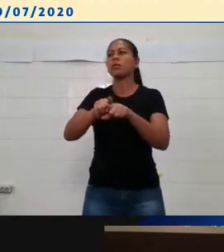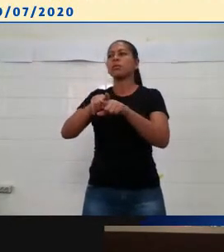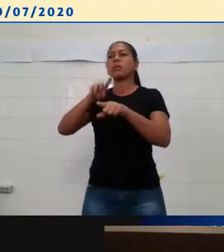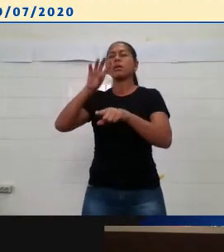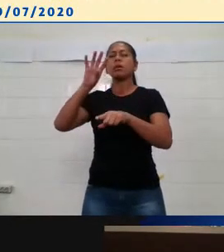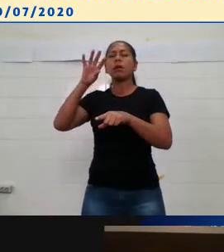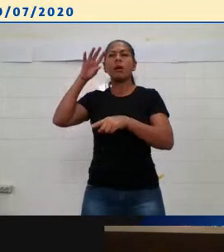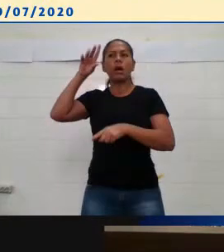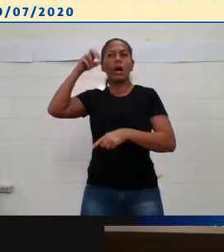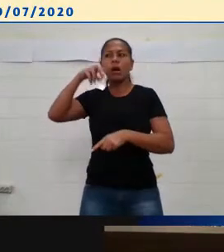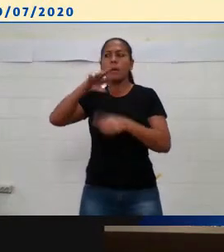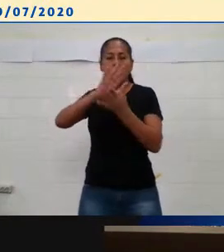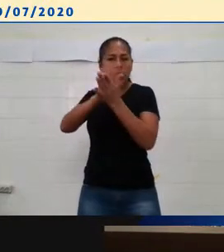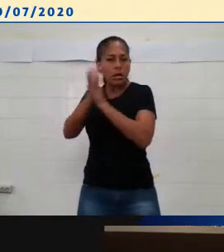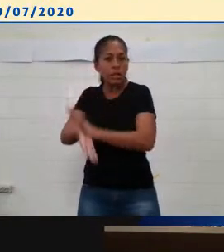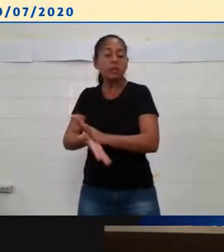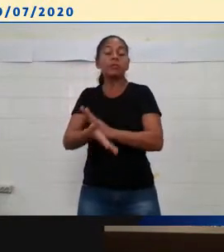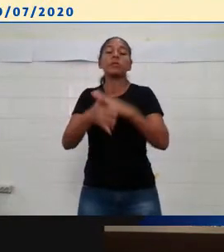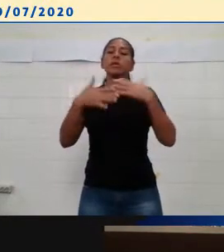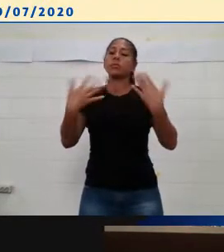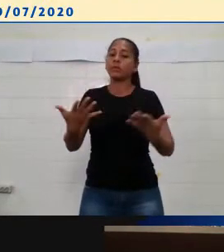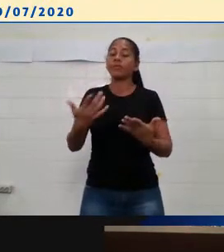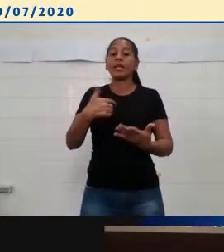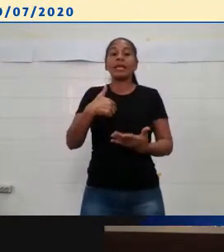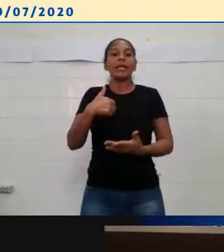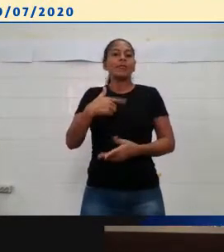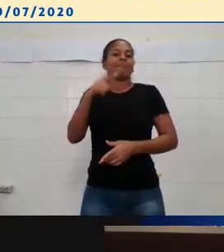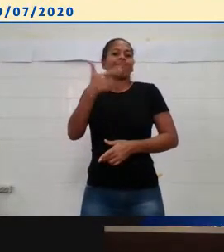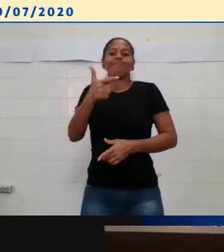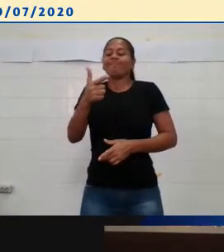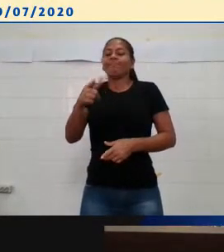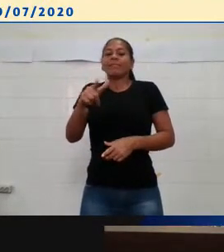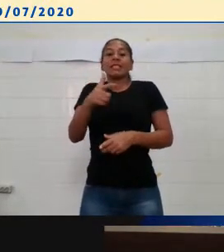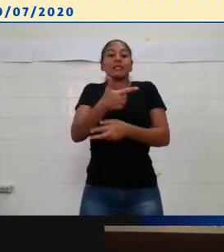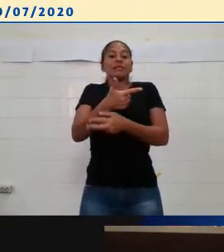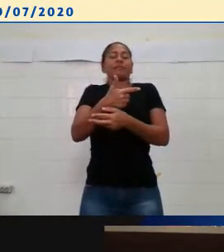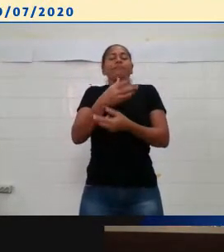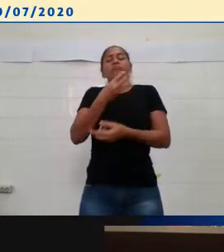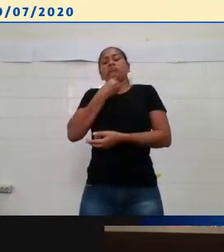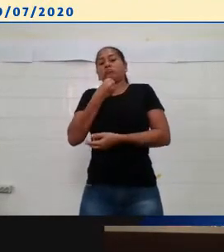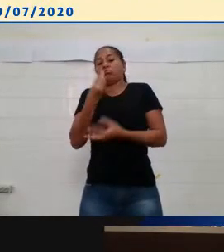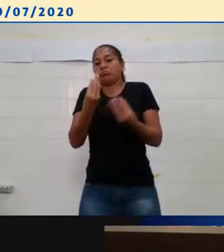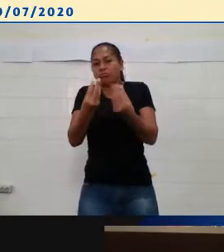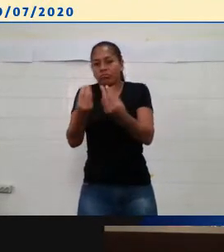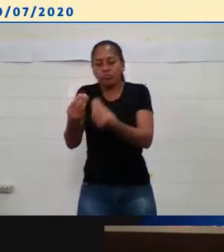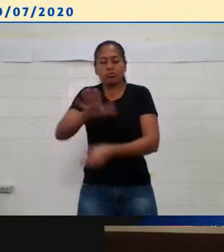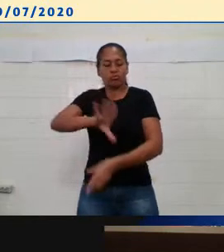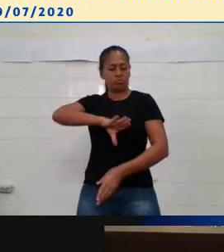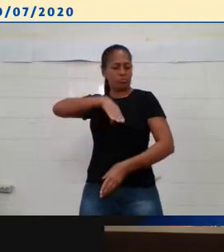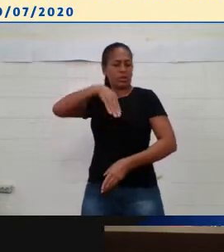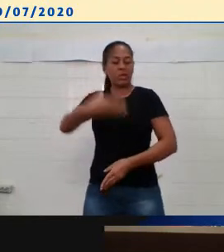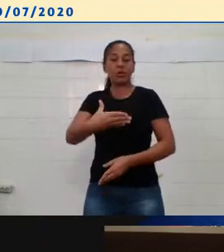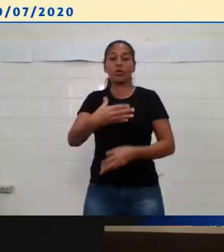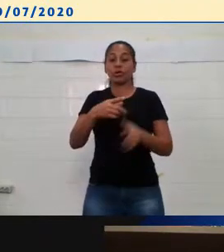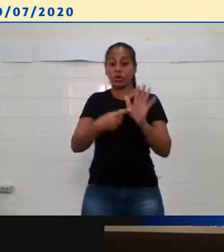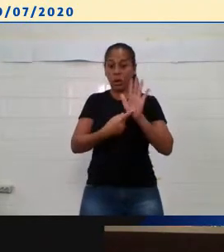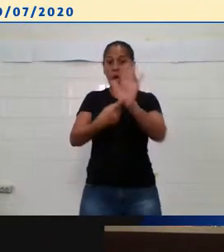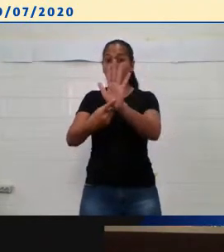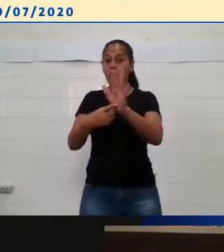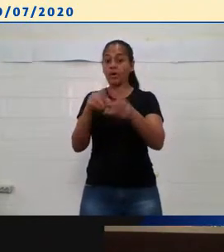vivemos hoje. Bem, eu não fui tão corajosa quanto a professora Manuela, né, em trazer os slides, porque eu ainda